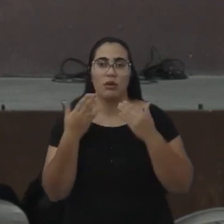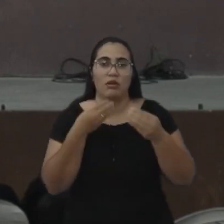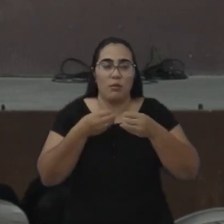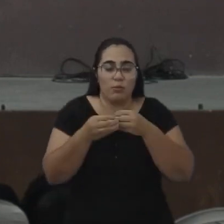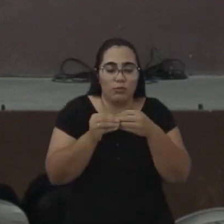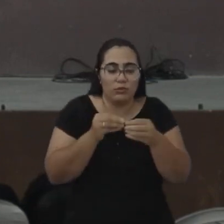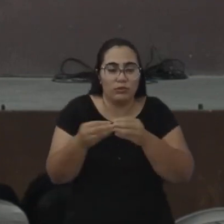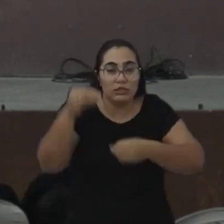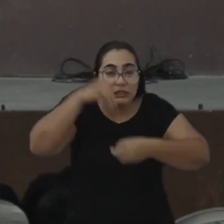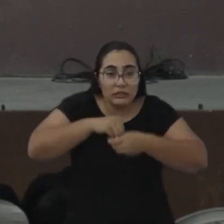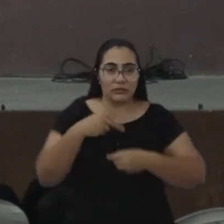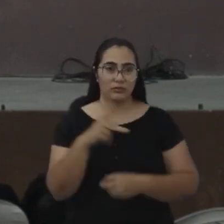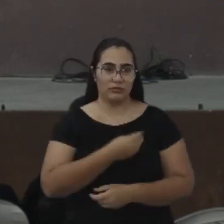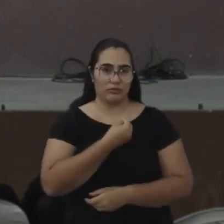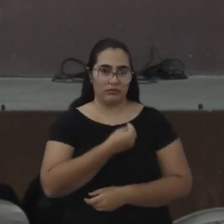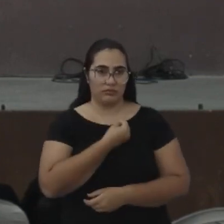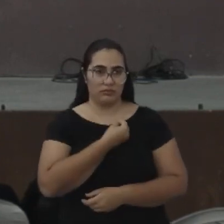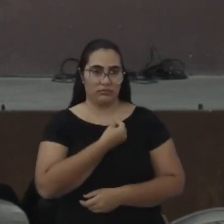fato e verdade.